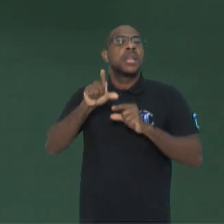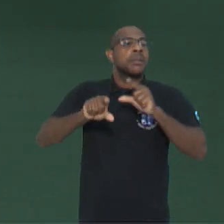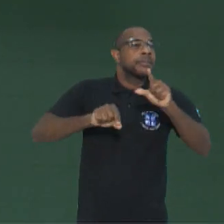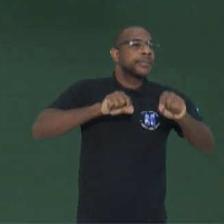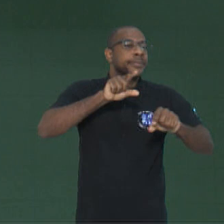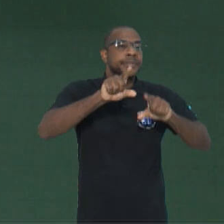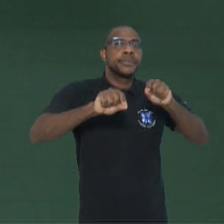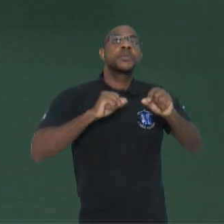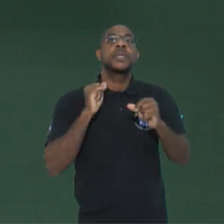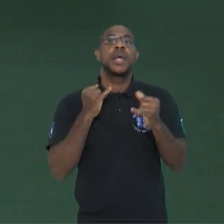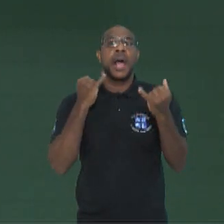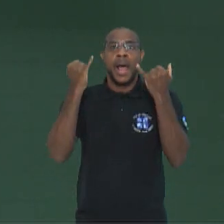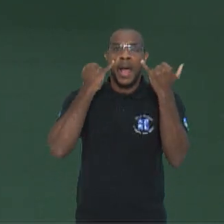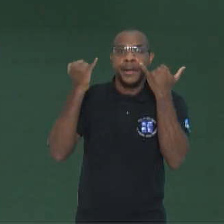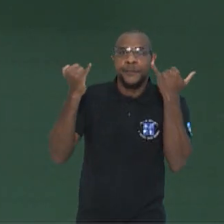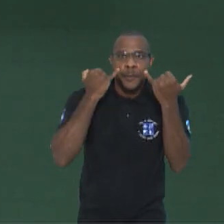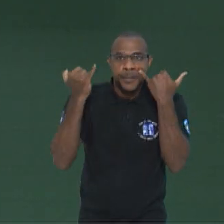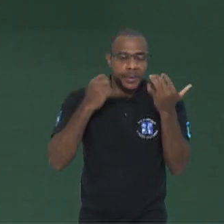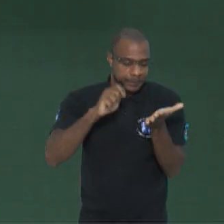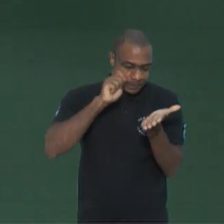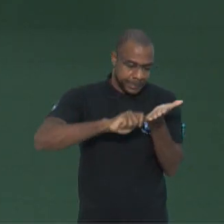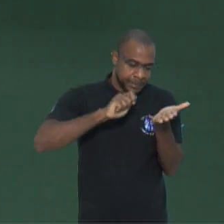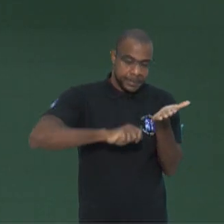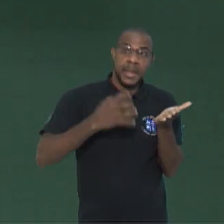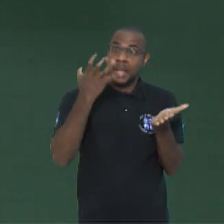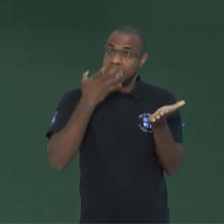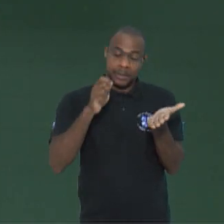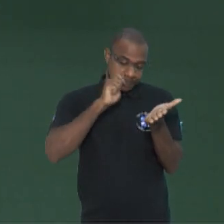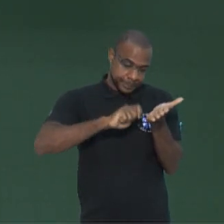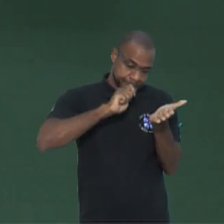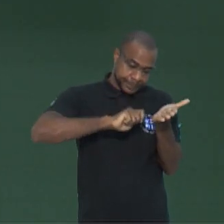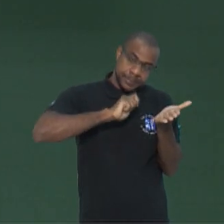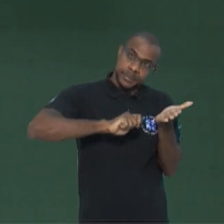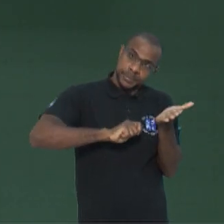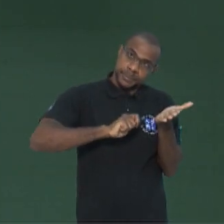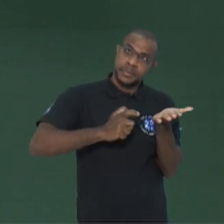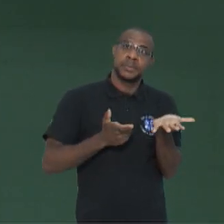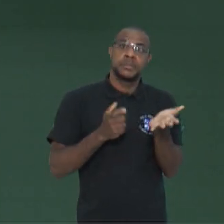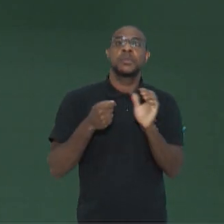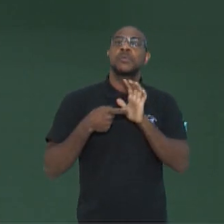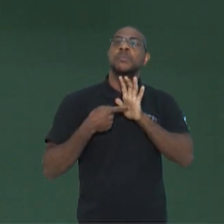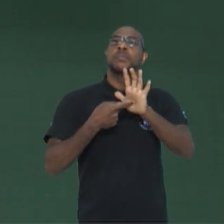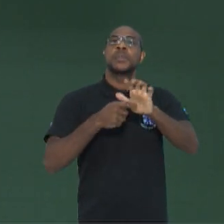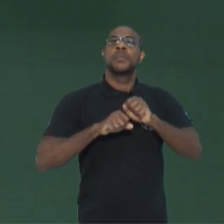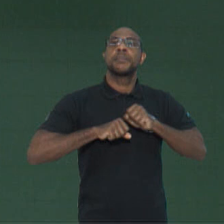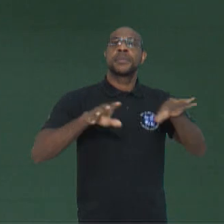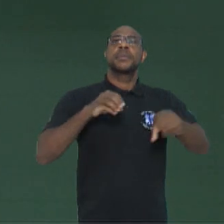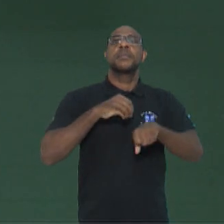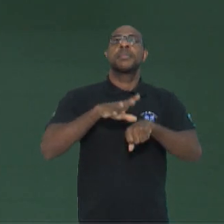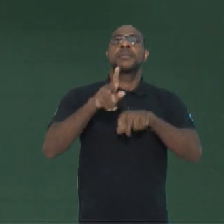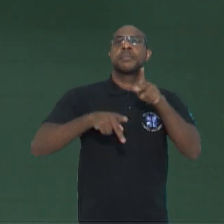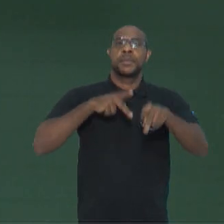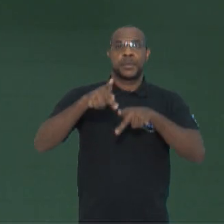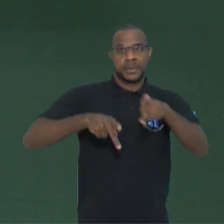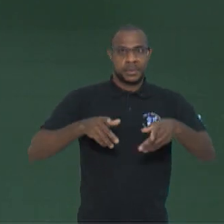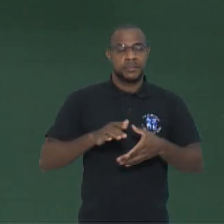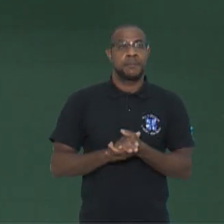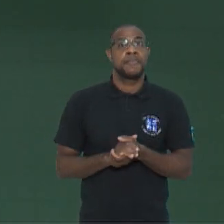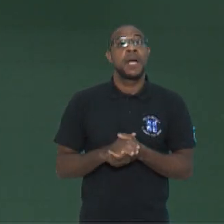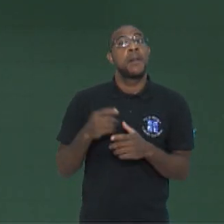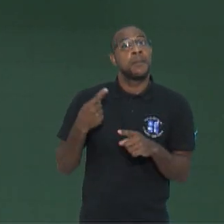selecionar as informações, eu tenho que levar a sério aquilo que eu vou transmitir para a população, né? Até